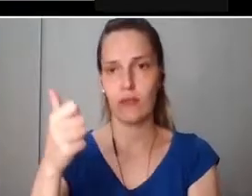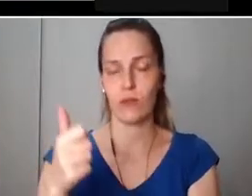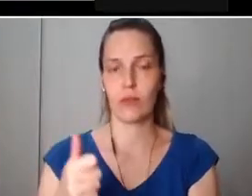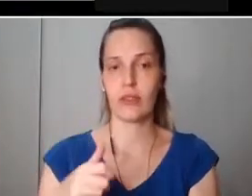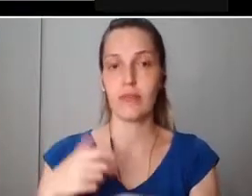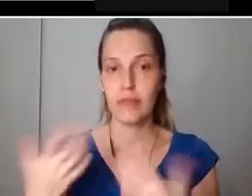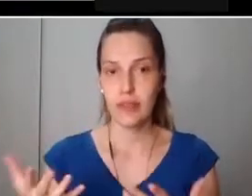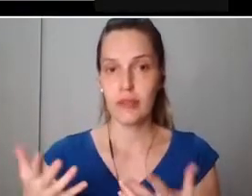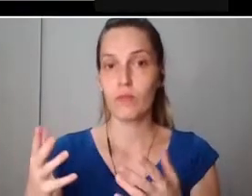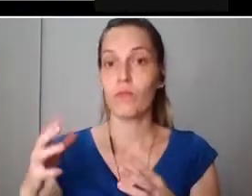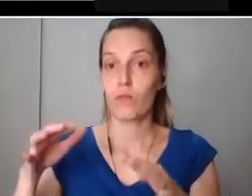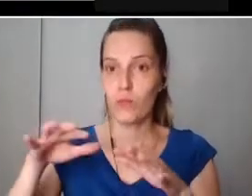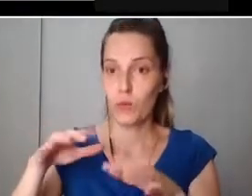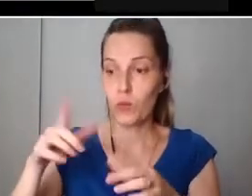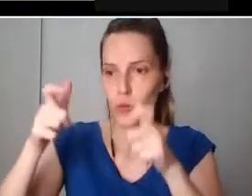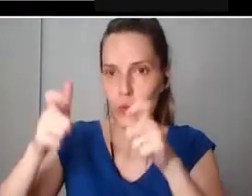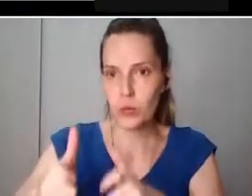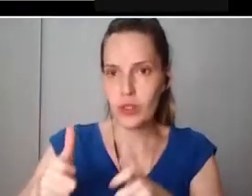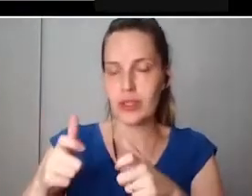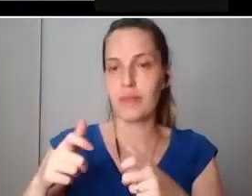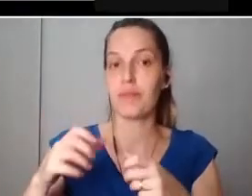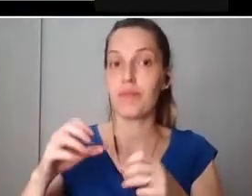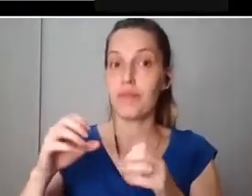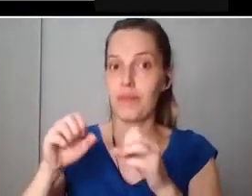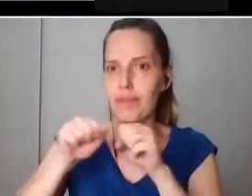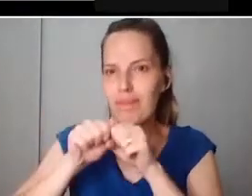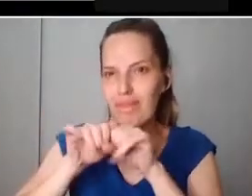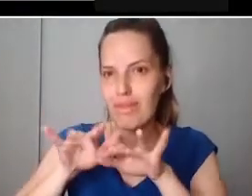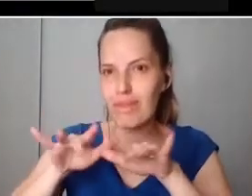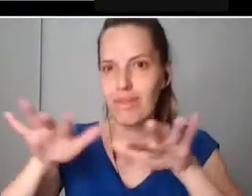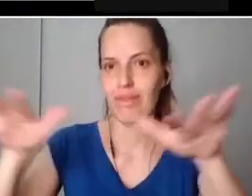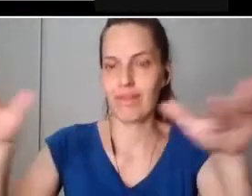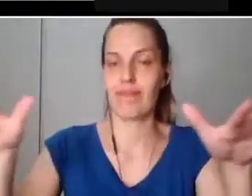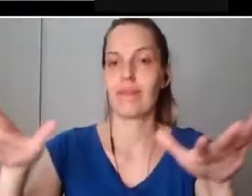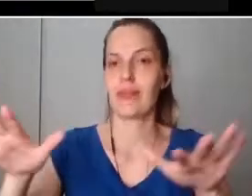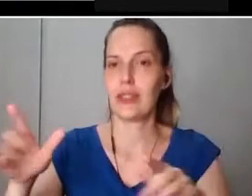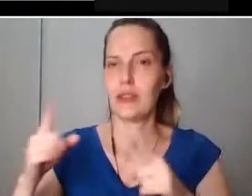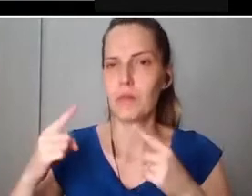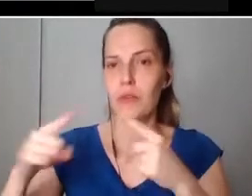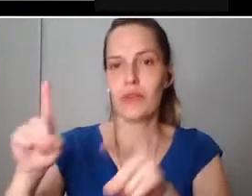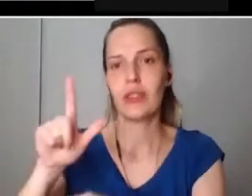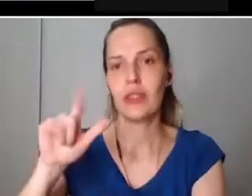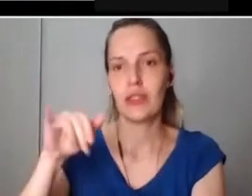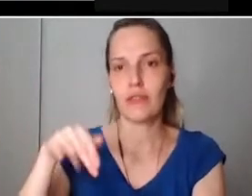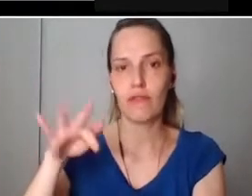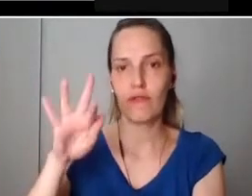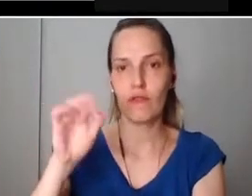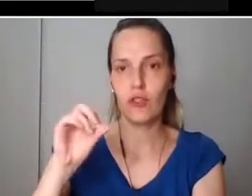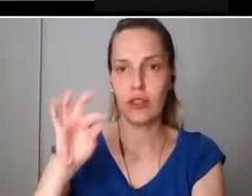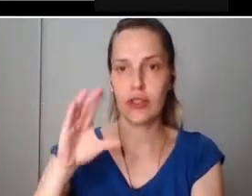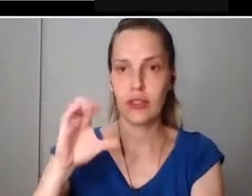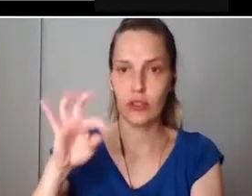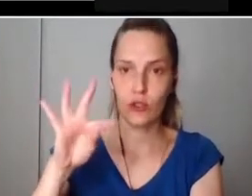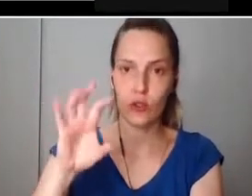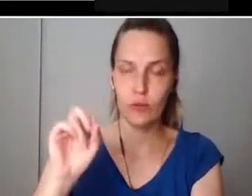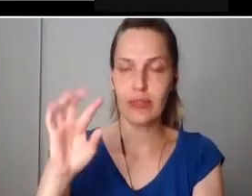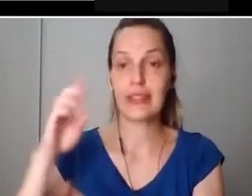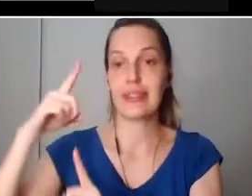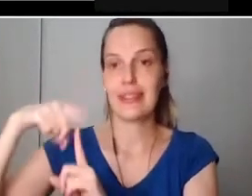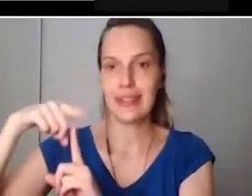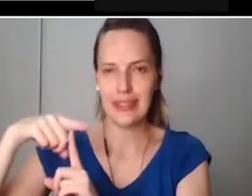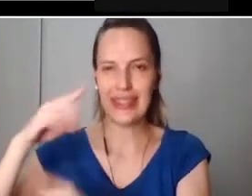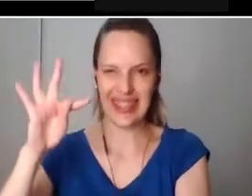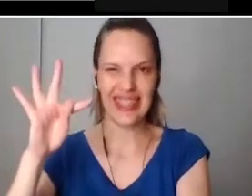entrou vão migrar para os linfonodos e ativar os linfócitos T, que são responsáveis pela tua memória protetora, tanto para